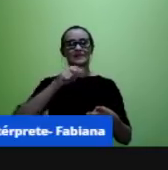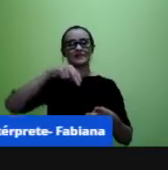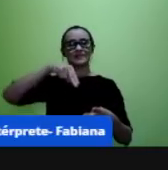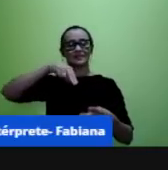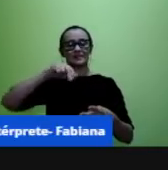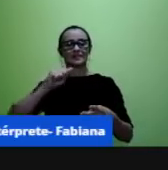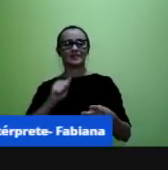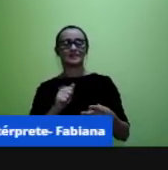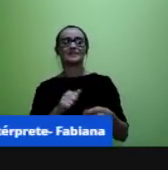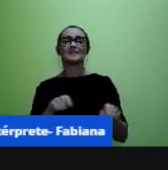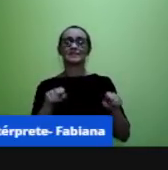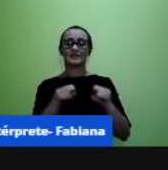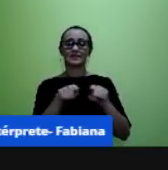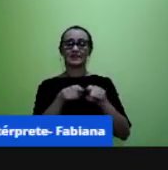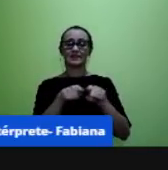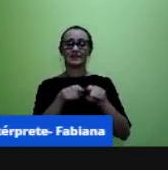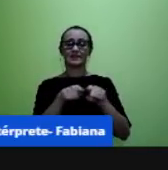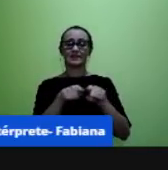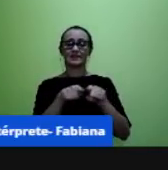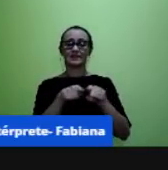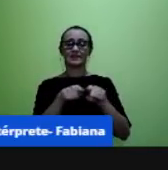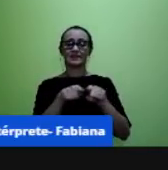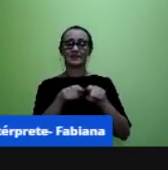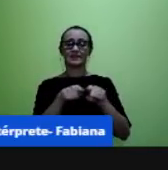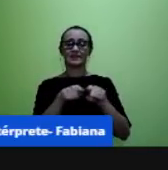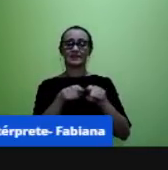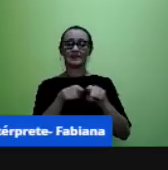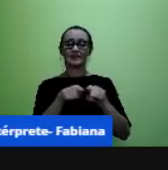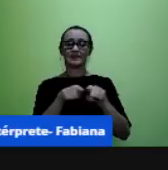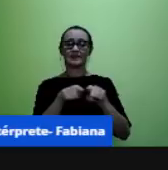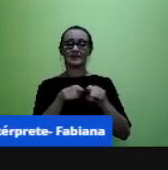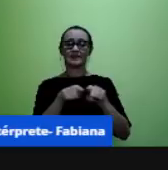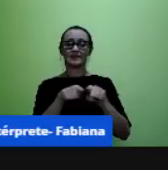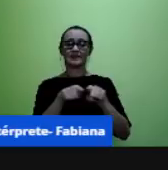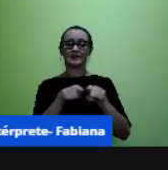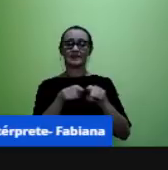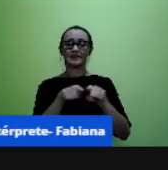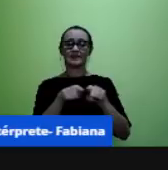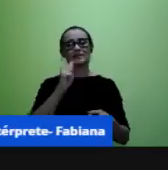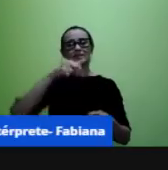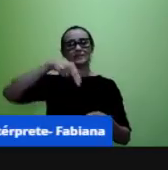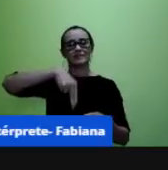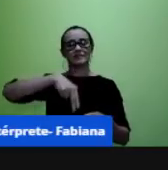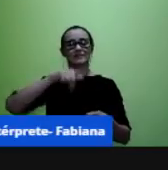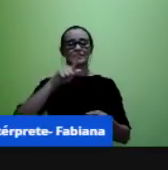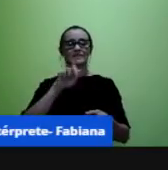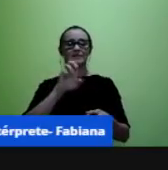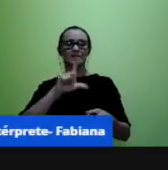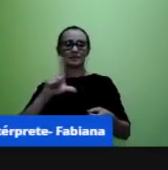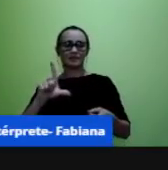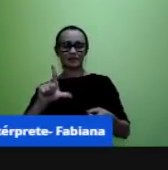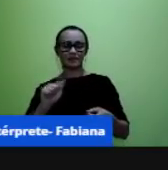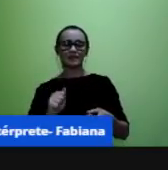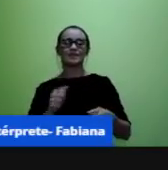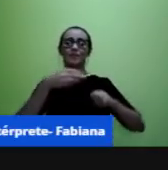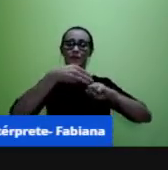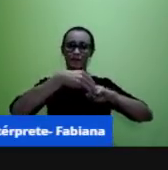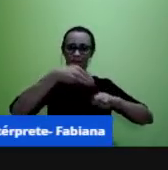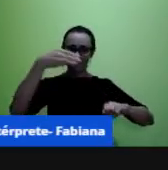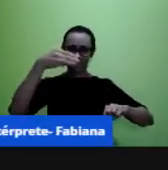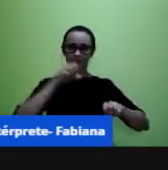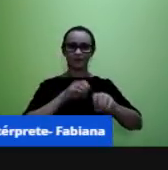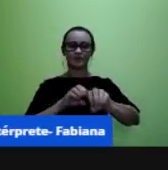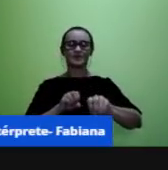Carvalho, mestra em educação. E a professora Elisângela Rodrigues Furtado, mestra em educação.